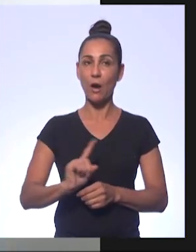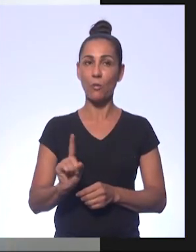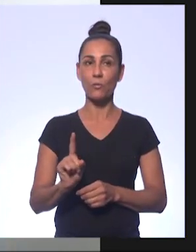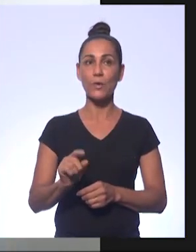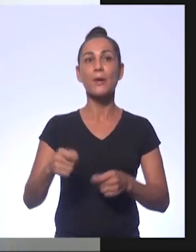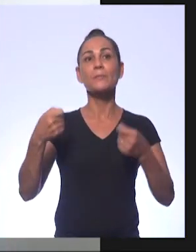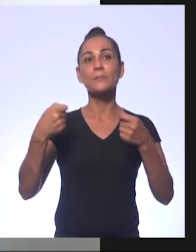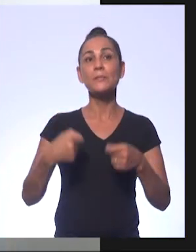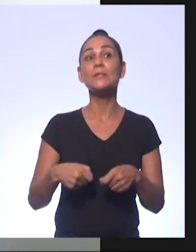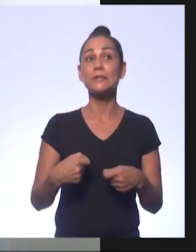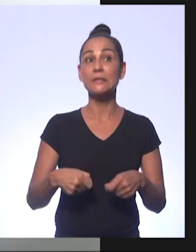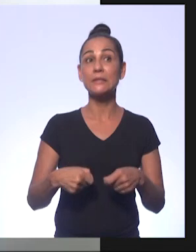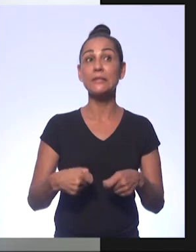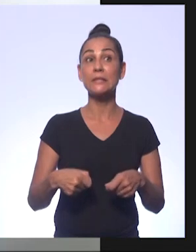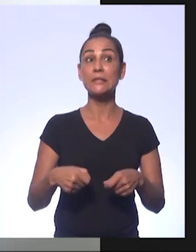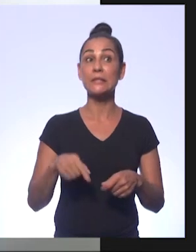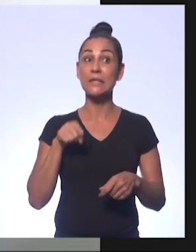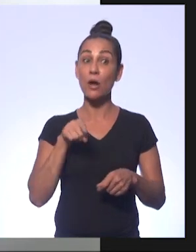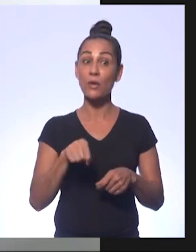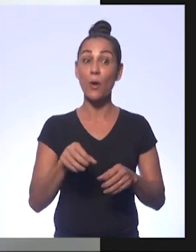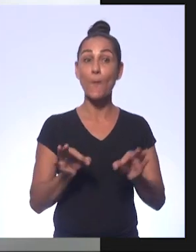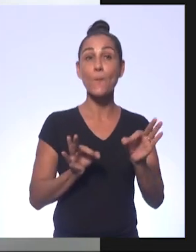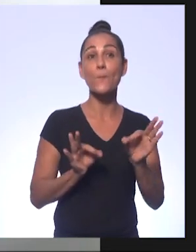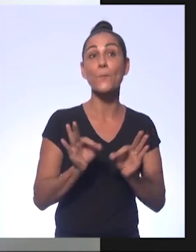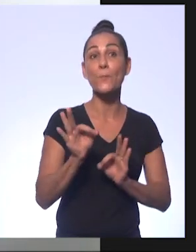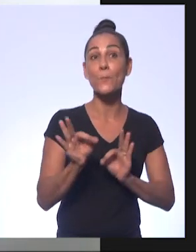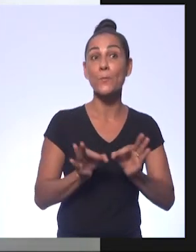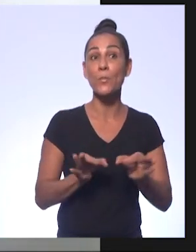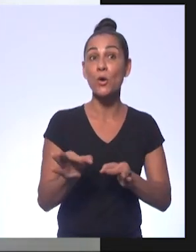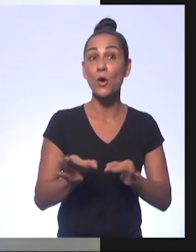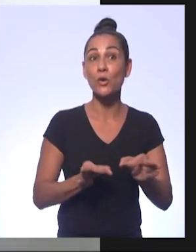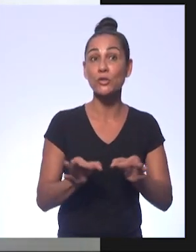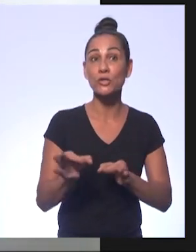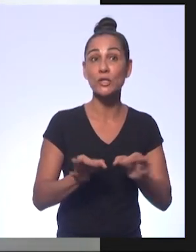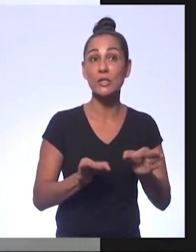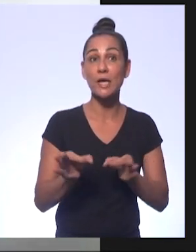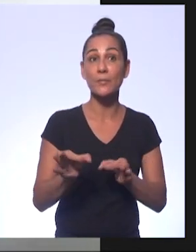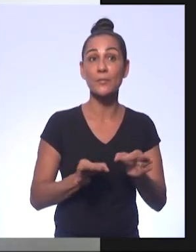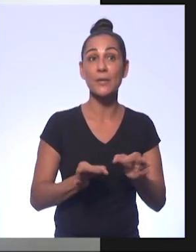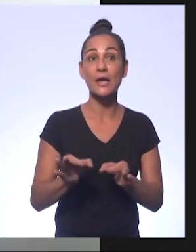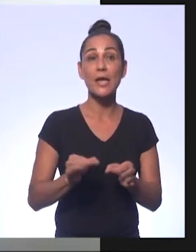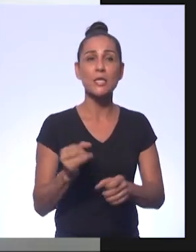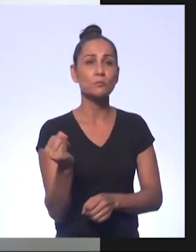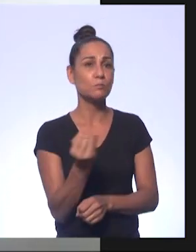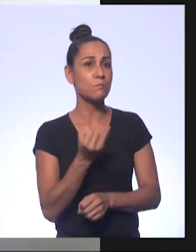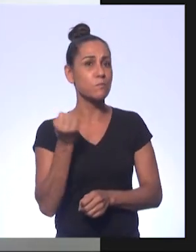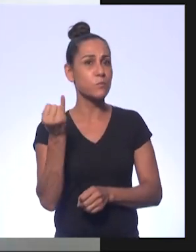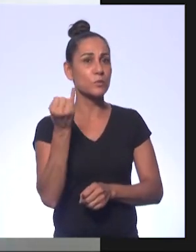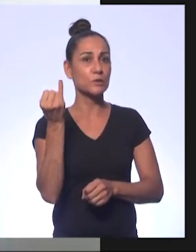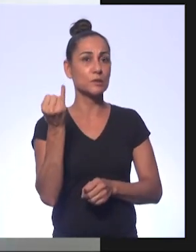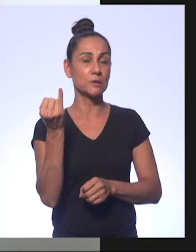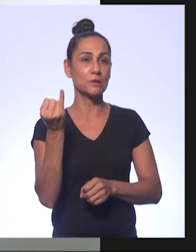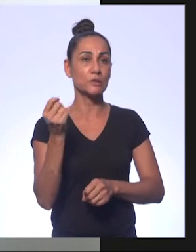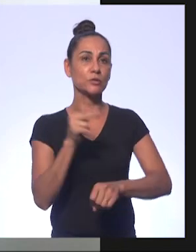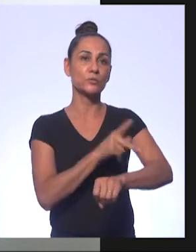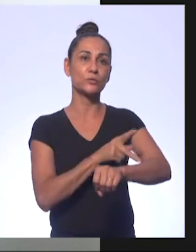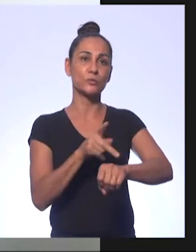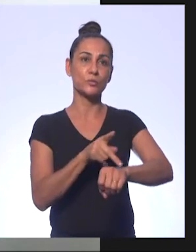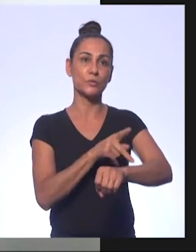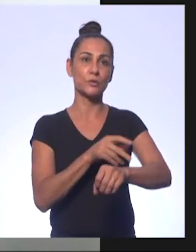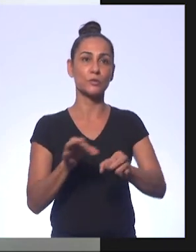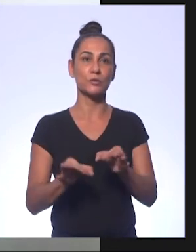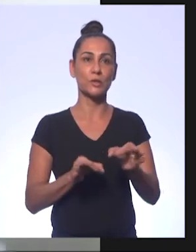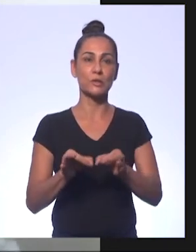língua portuguesa. Leitura é um projeto, parte essencial do projeto pedagógico da escola. Então, quando a